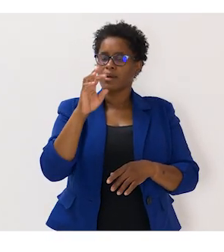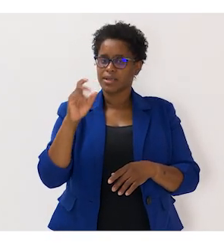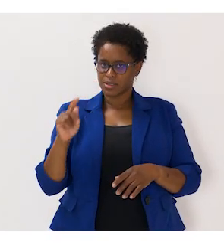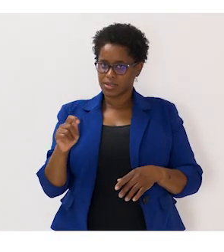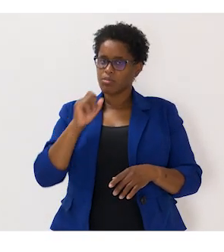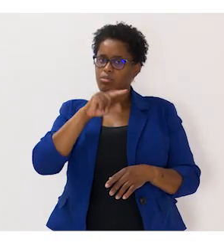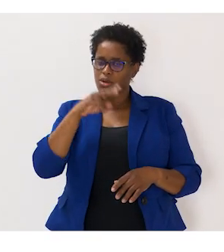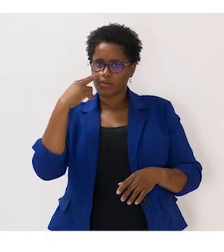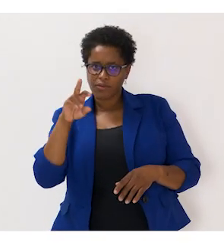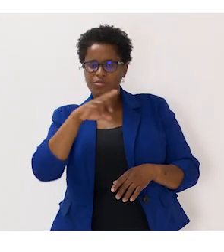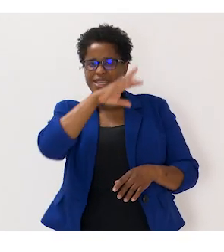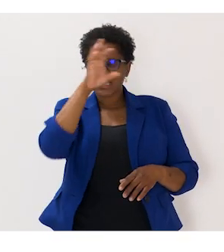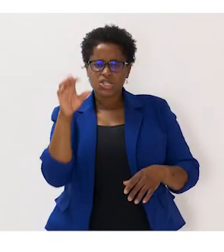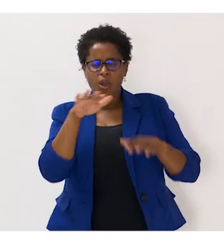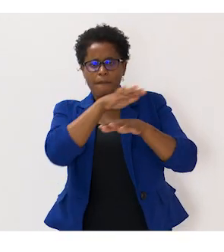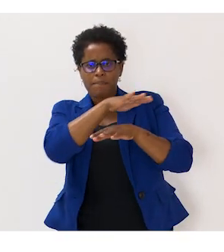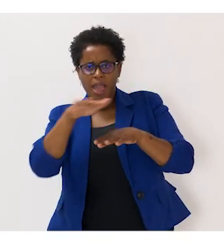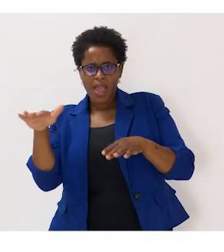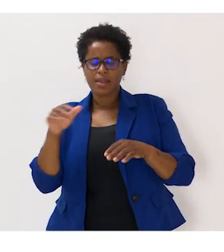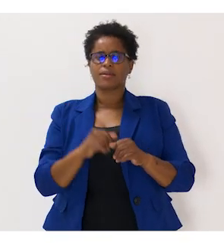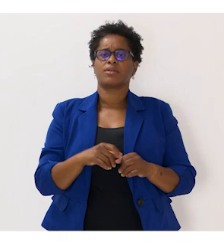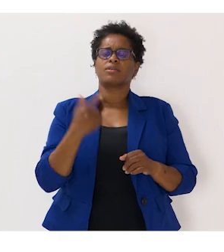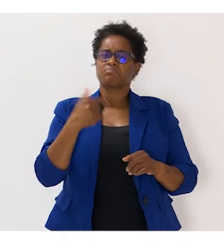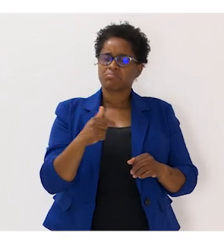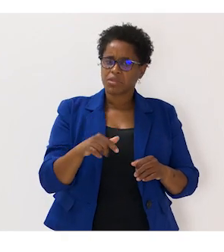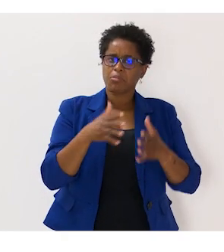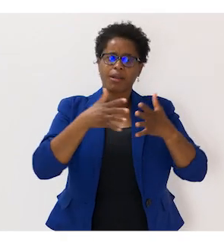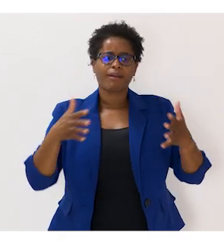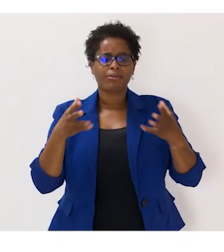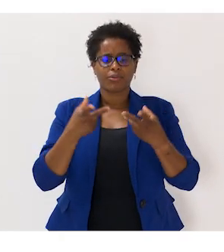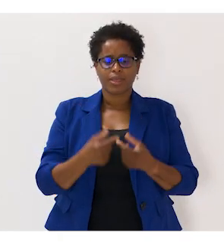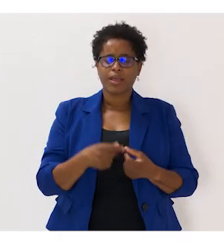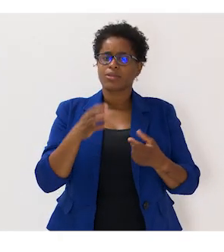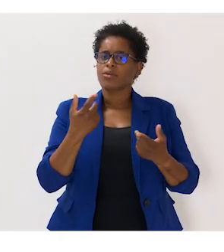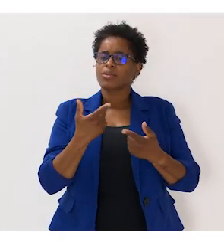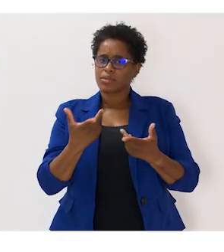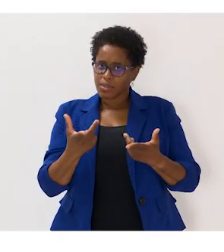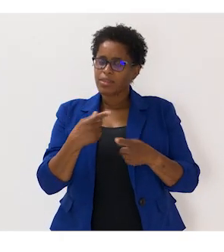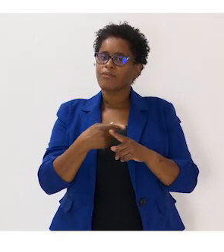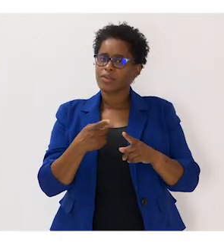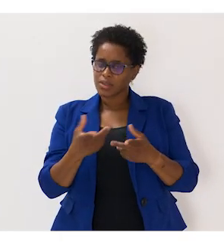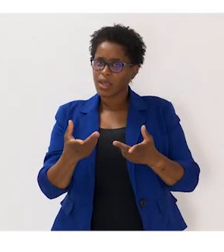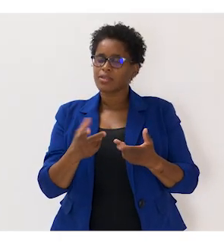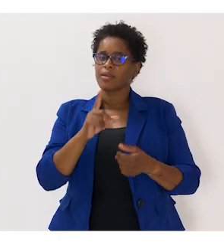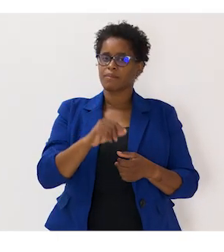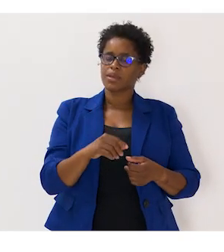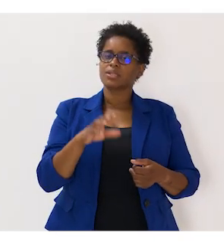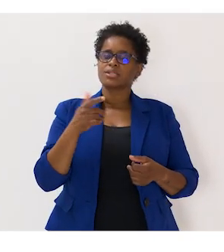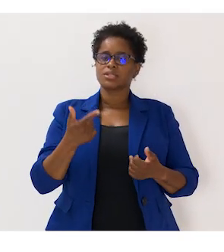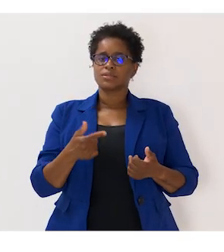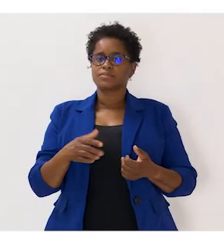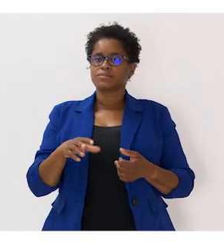região bem plana, onde nós temos uma grande quantidade ou diversidade também de